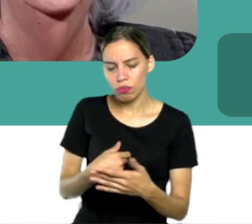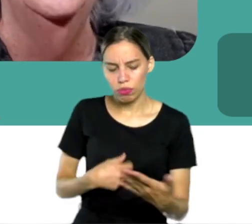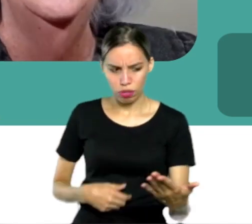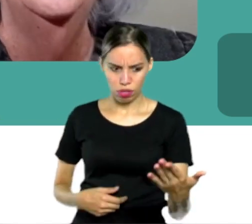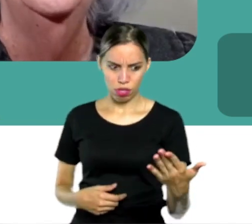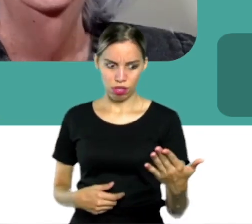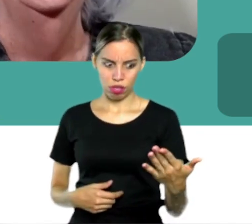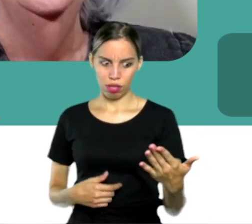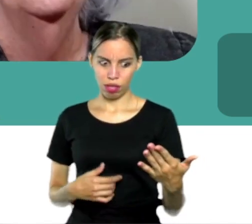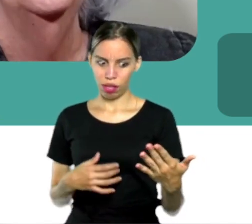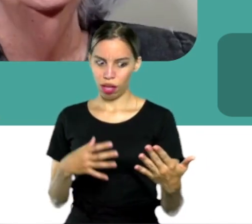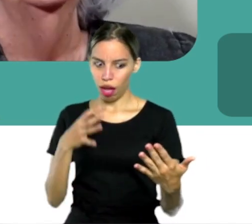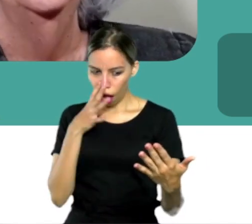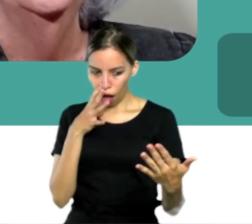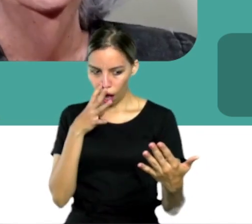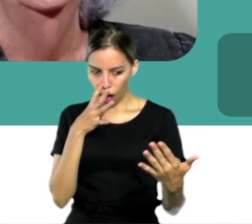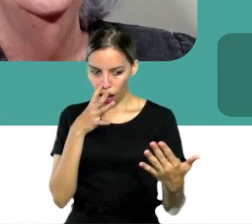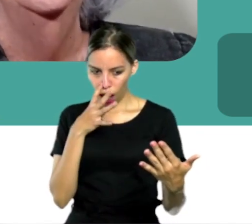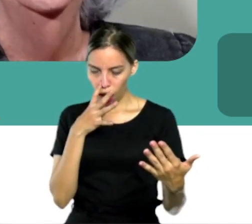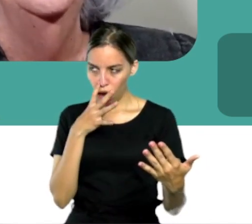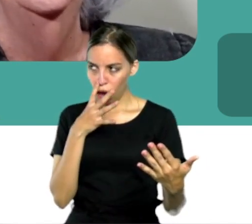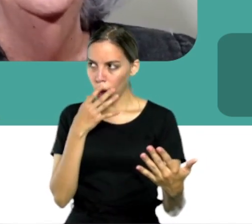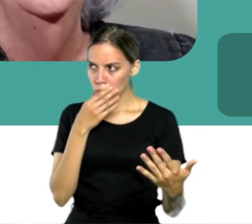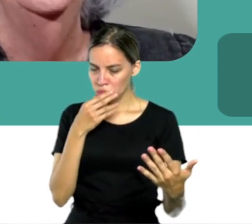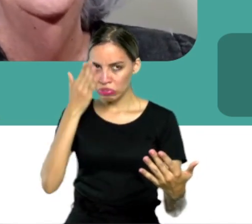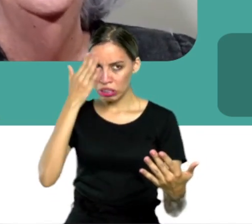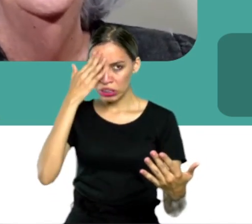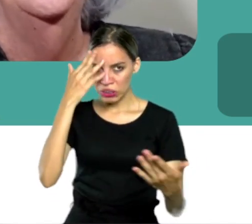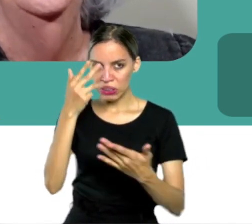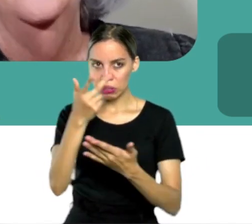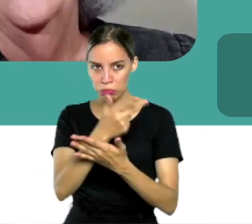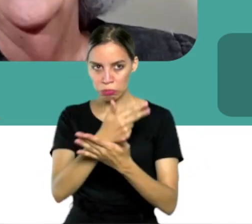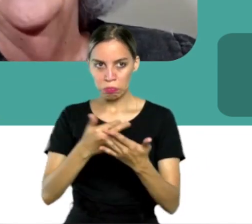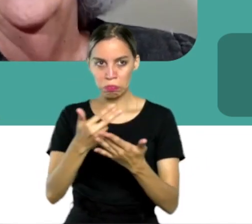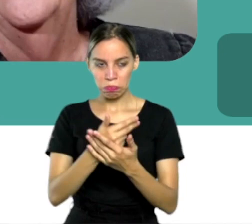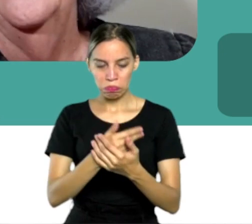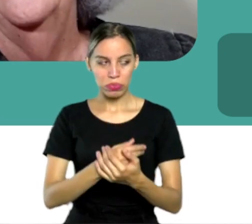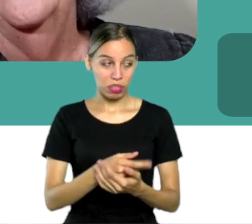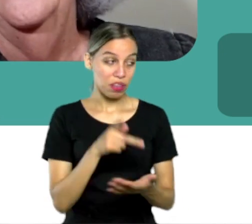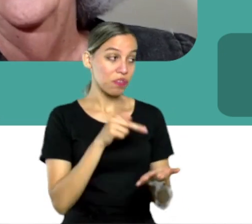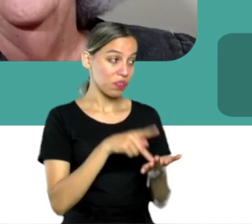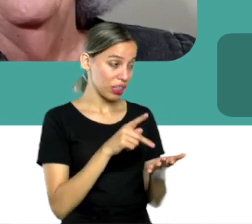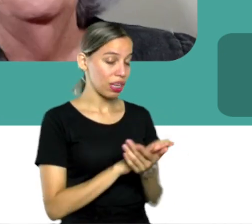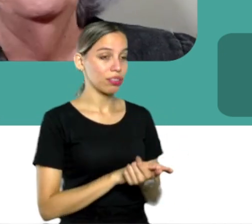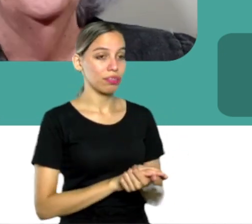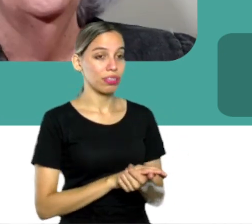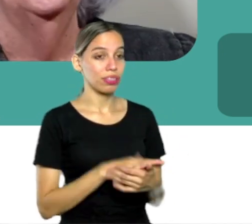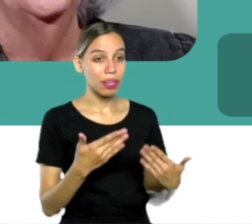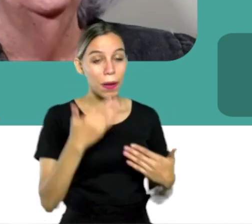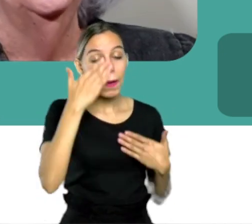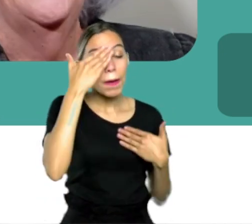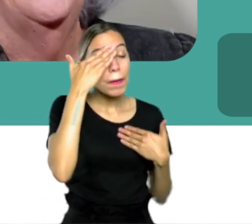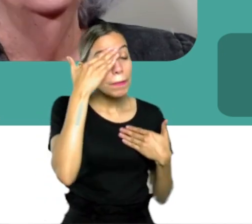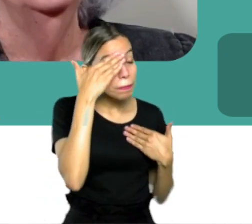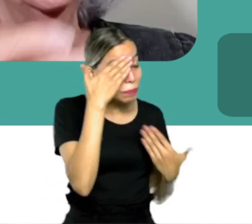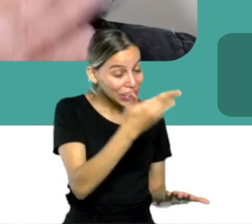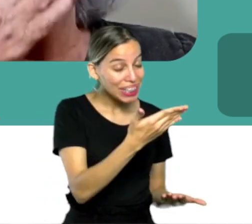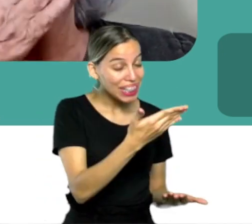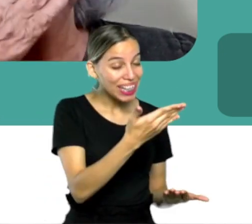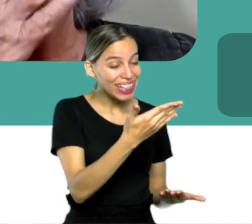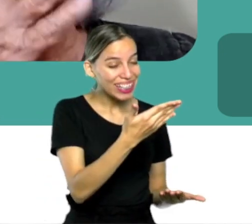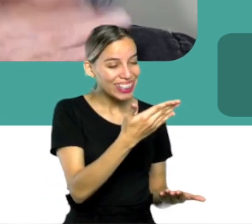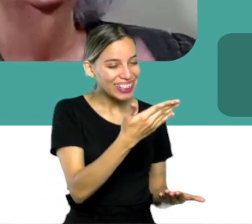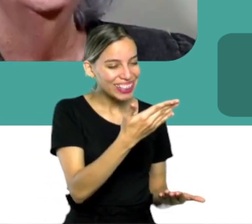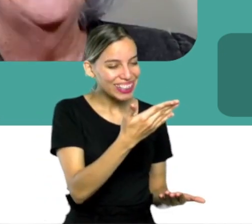fera. Ele é mesmo. É muito fera, né? É verdade. Então, muito obrigada, Líria. Obrigada a você. Um